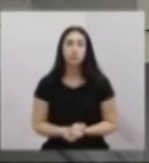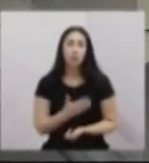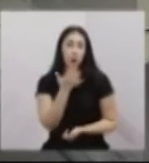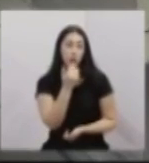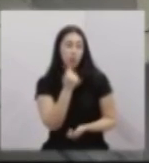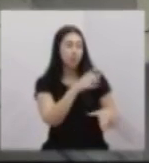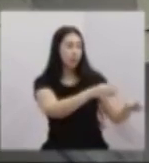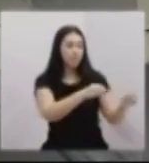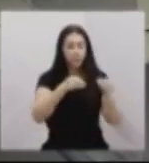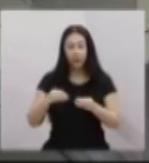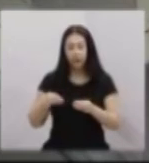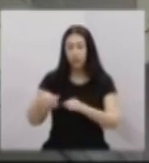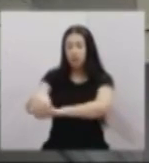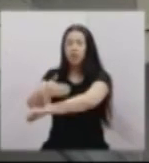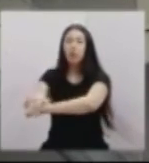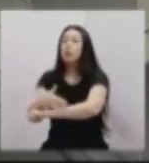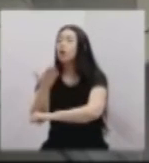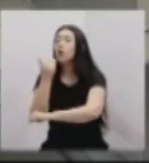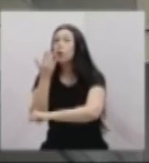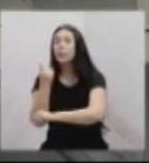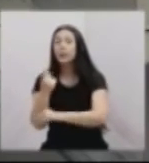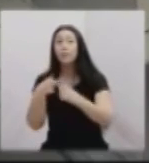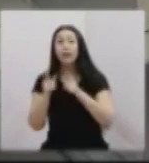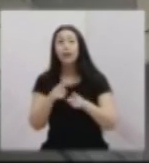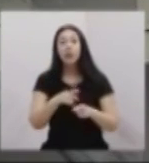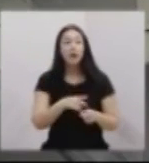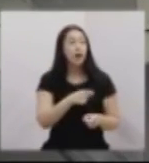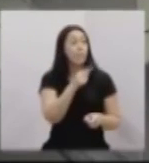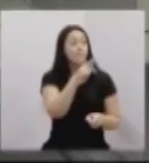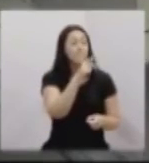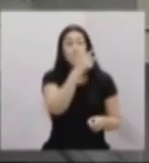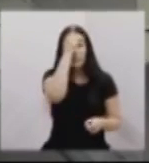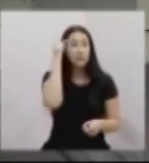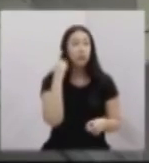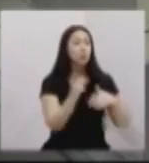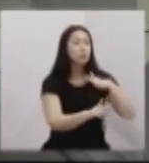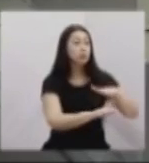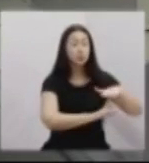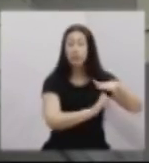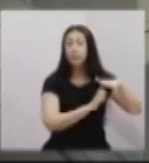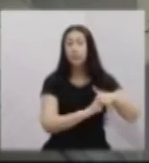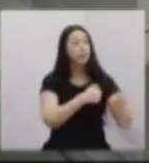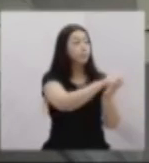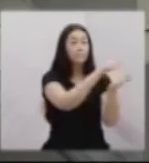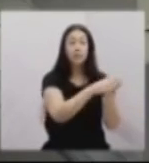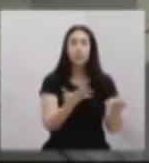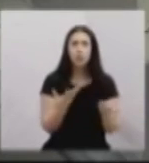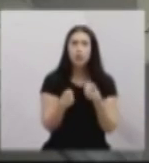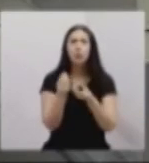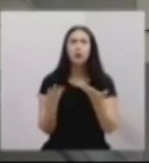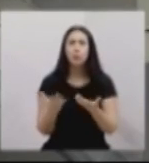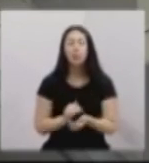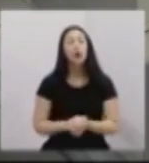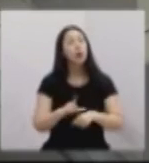alimento, consumindo na rua, o cara lá de dentro sendo autuado. E para onde que vai esse dinheiro? Todo mundo sabe que o comércio